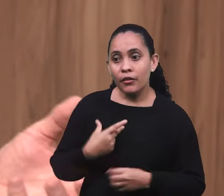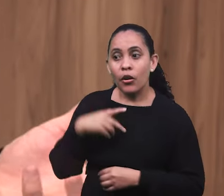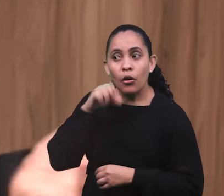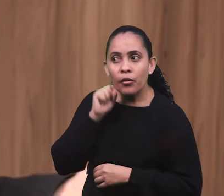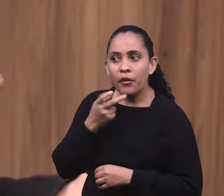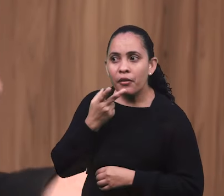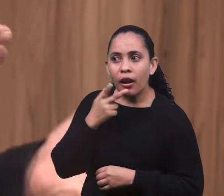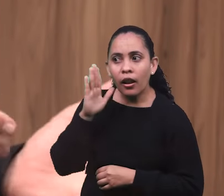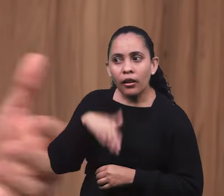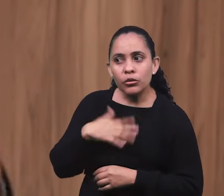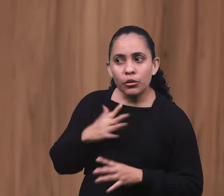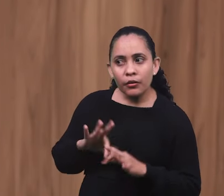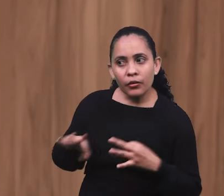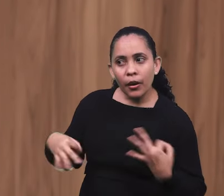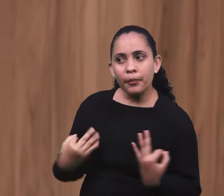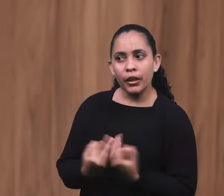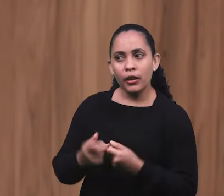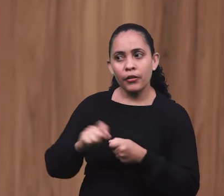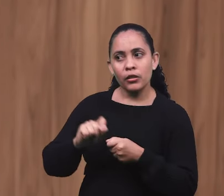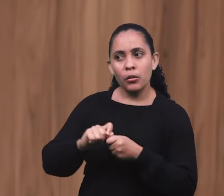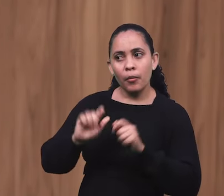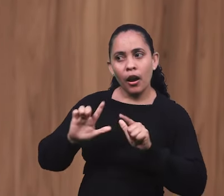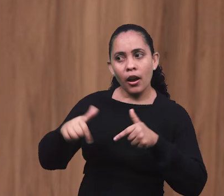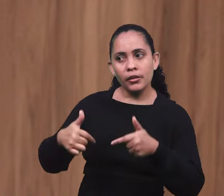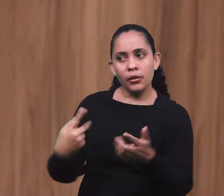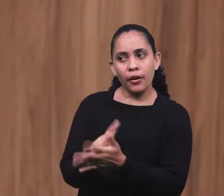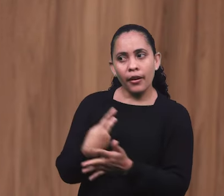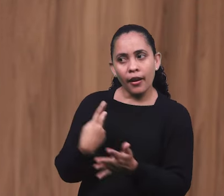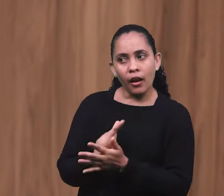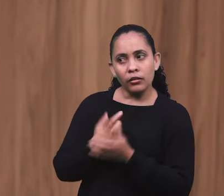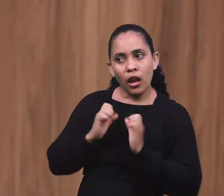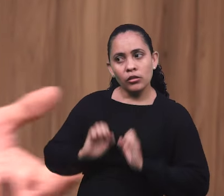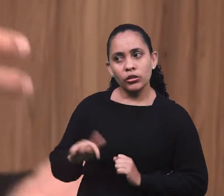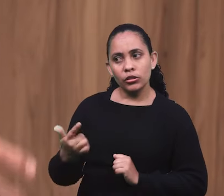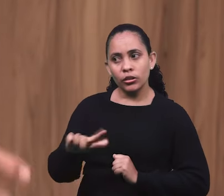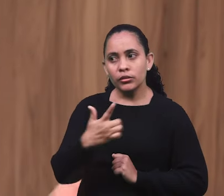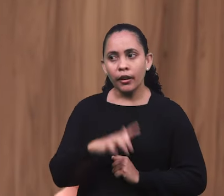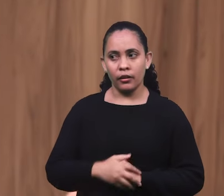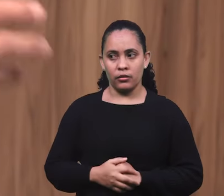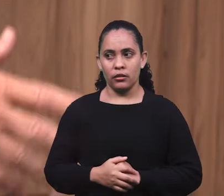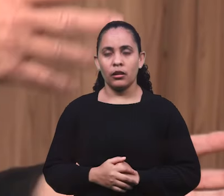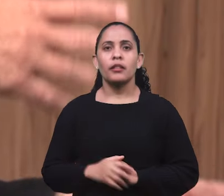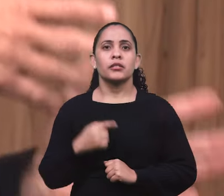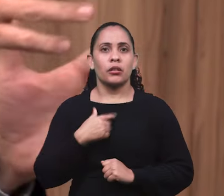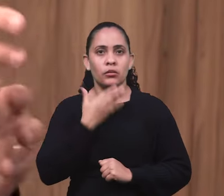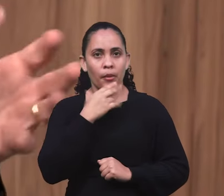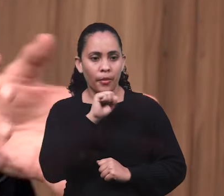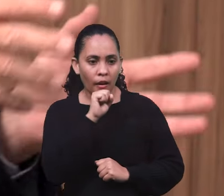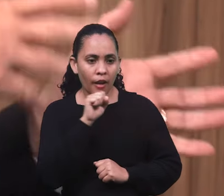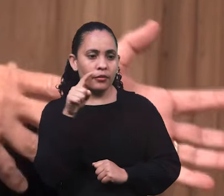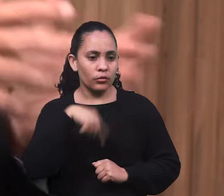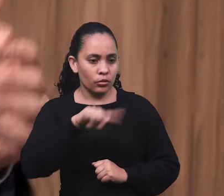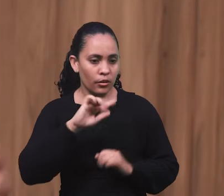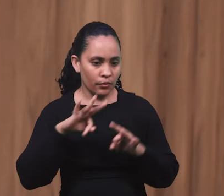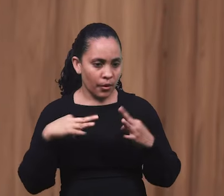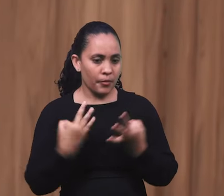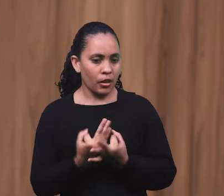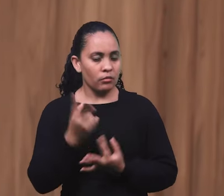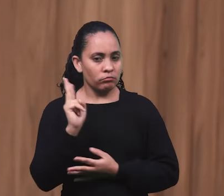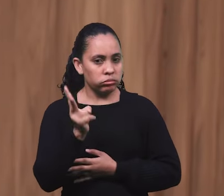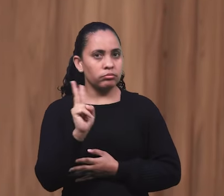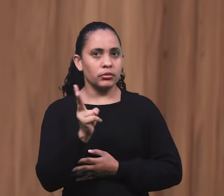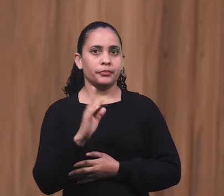ninguém falar da sua família que fez alguma coisa que não fosse ético. Né? Pelo contrário, você vai falar das pessoas, pô, seu pai fez isso, sua família fez isso, né?